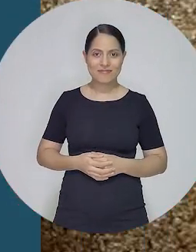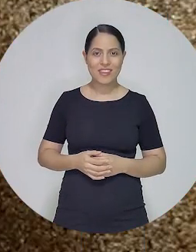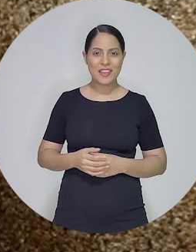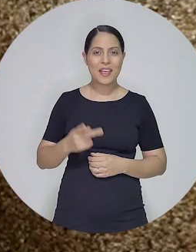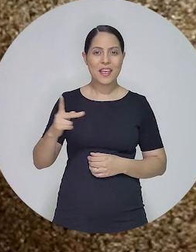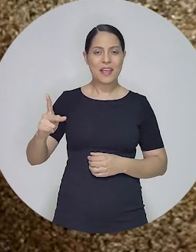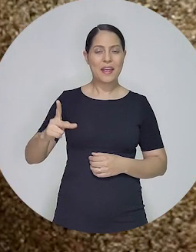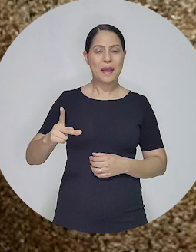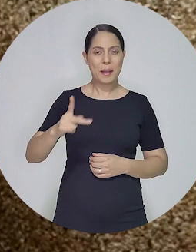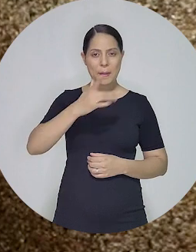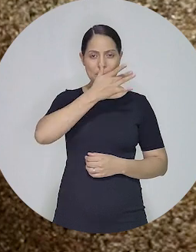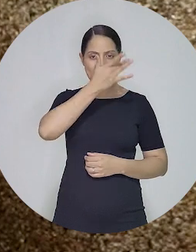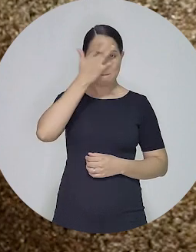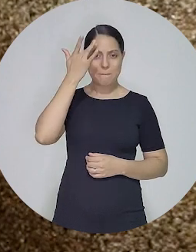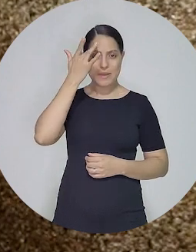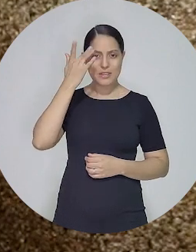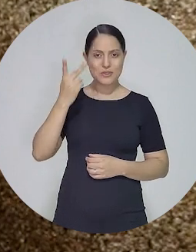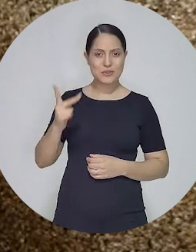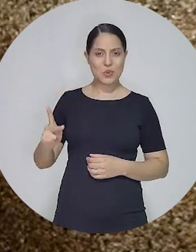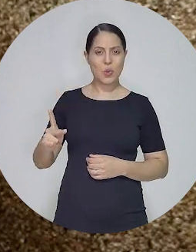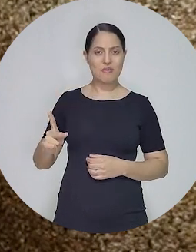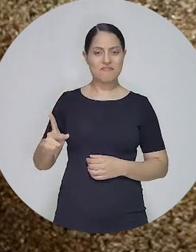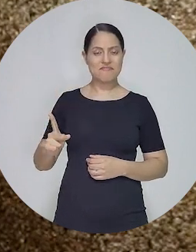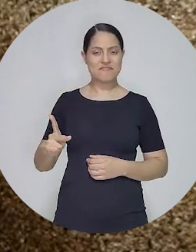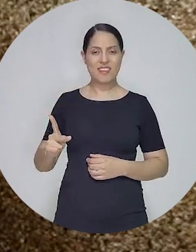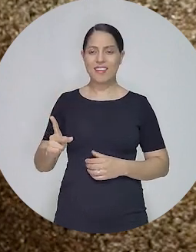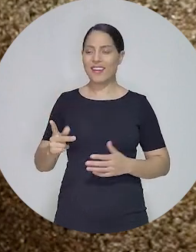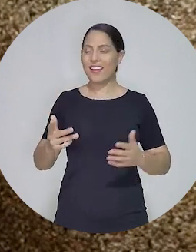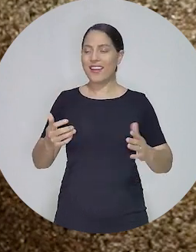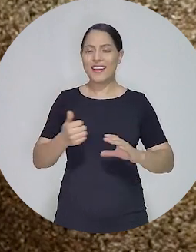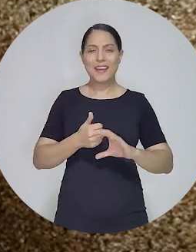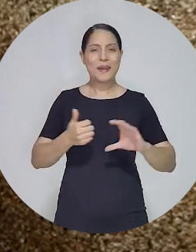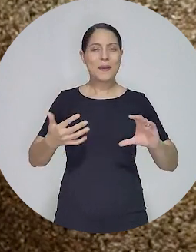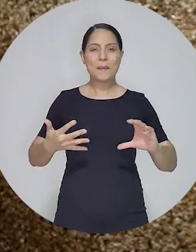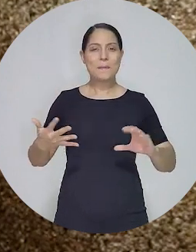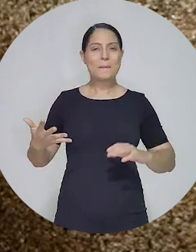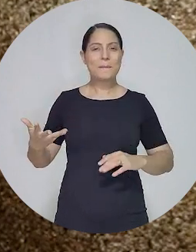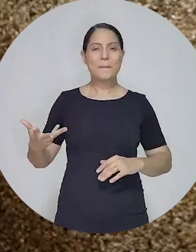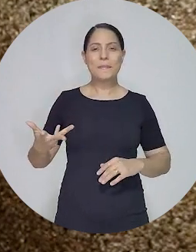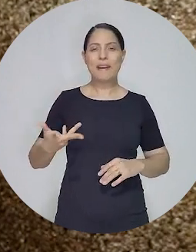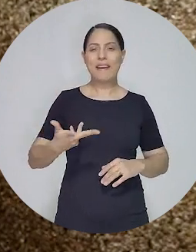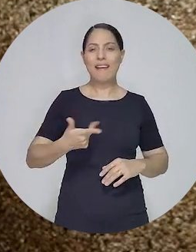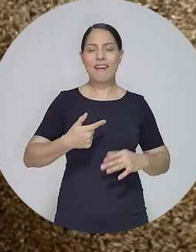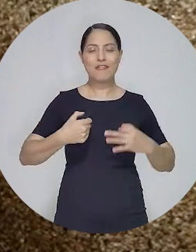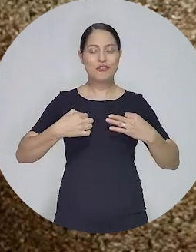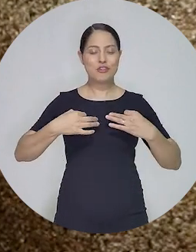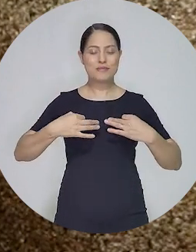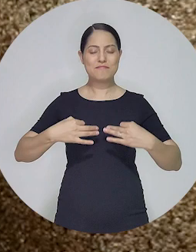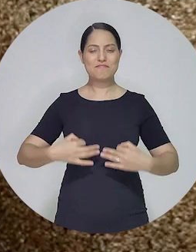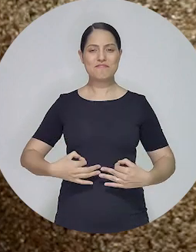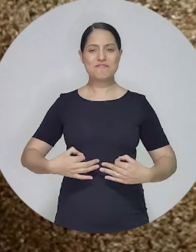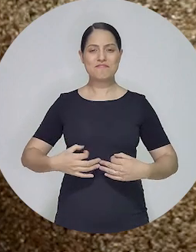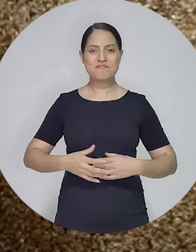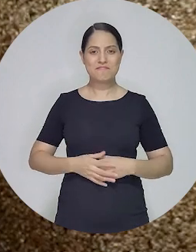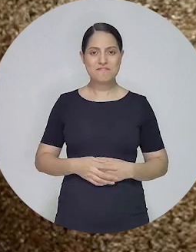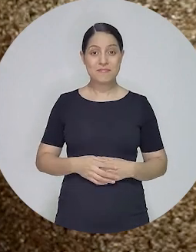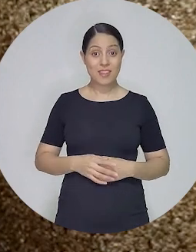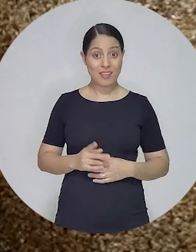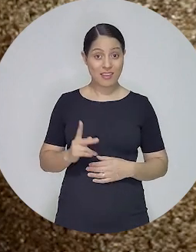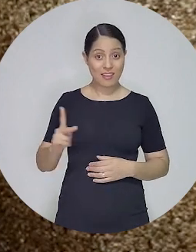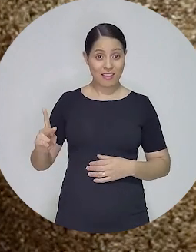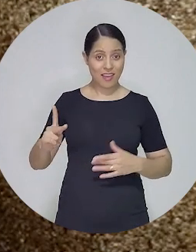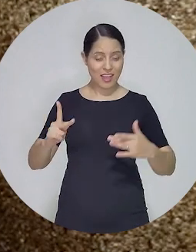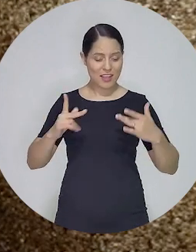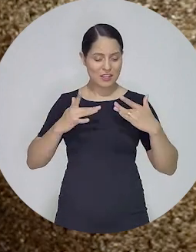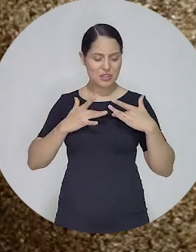Uma pessoa que tem um caráter maravilhoso, está sempre